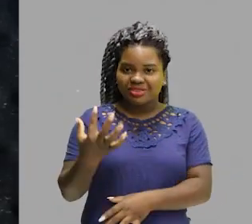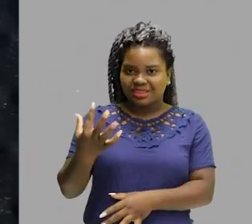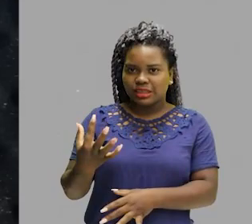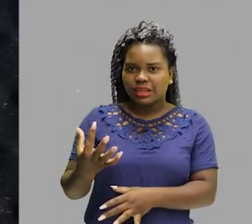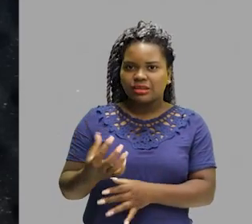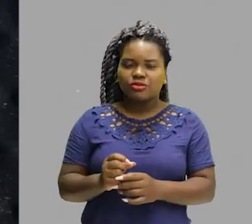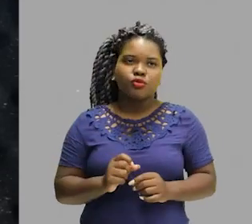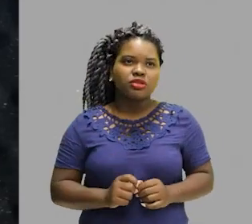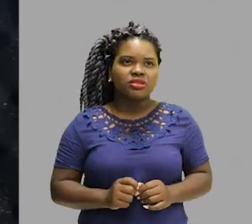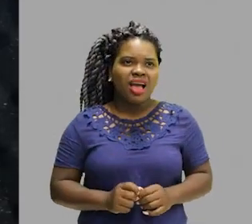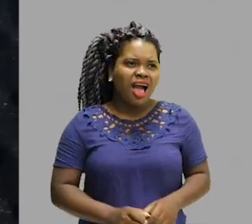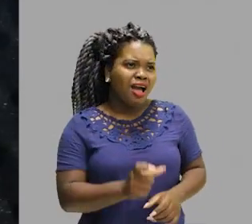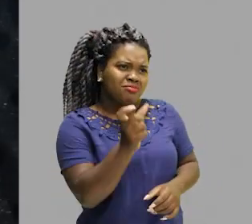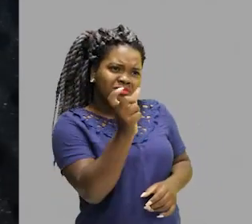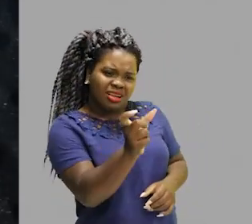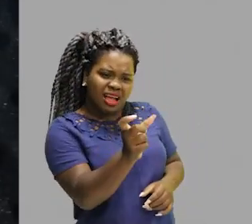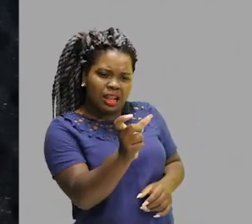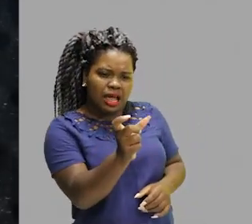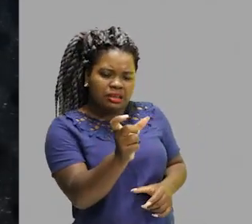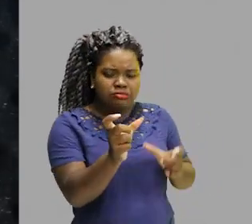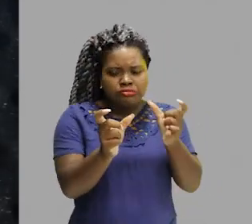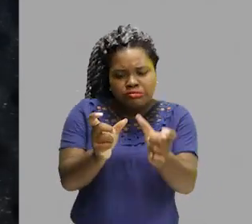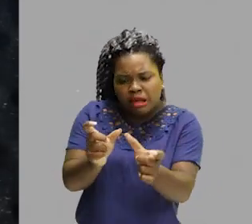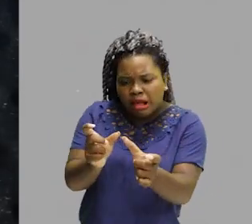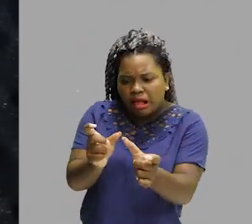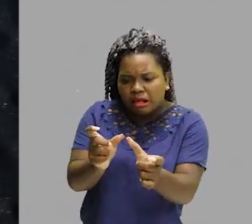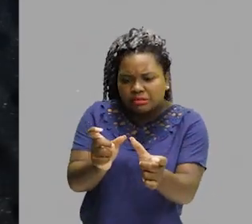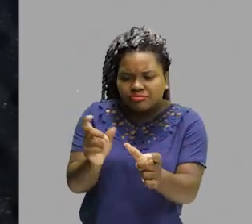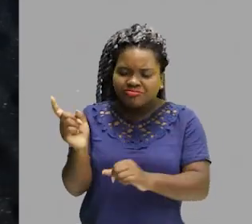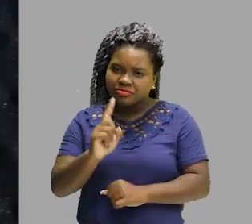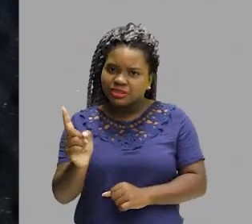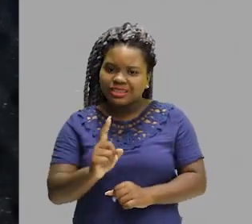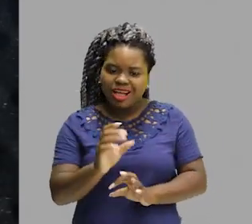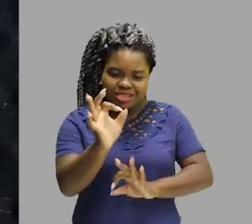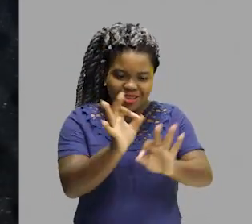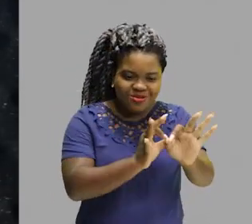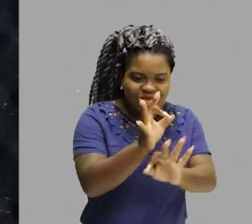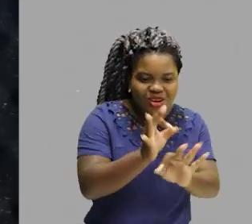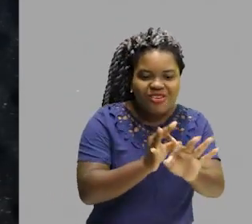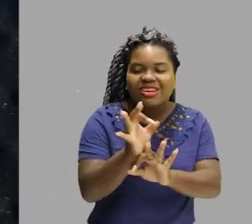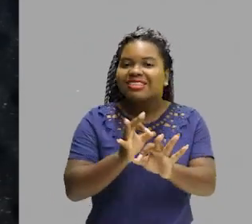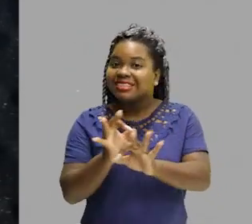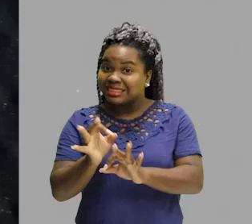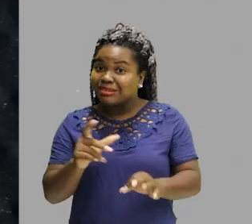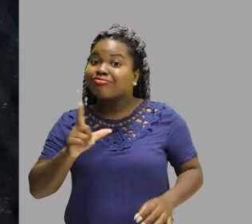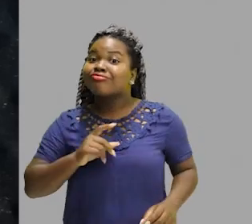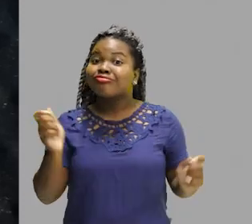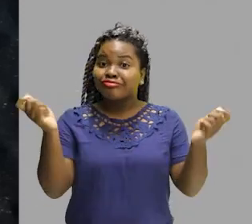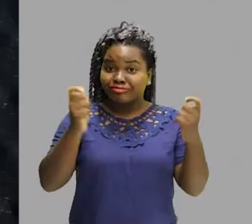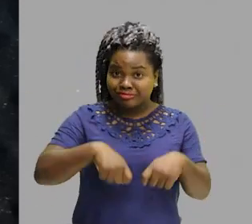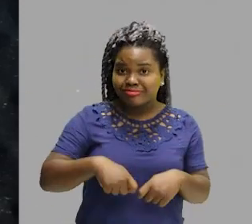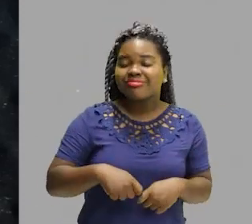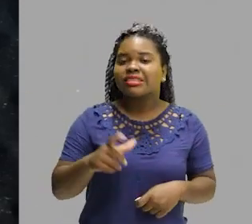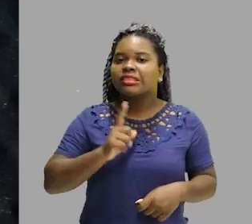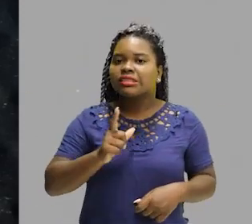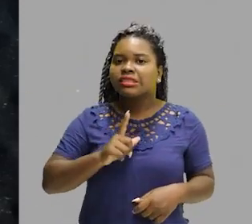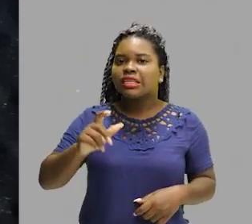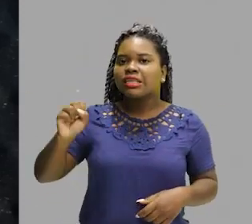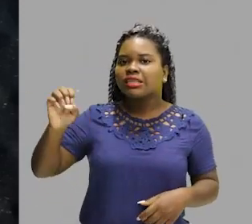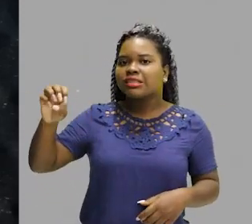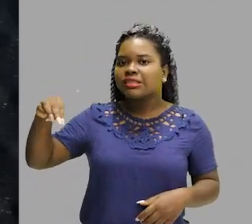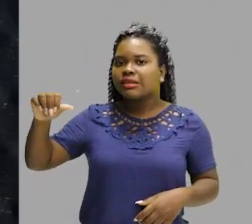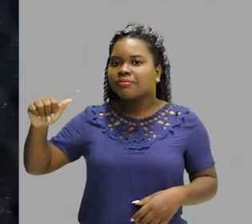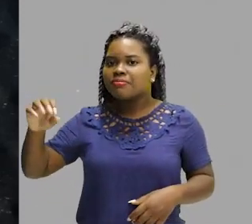assim, eu vou colocar essa palavra que vai rimar com a outra e acabou. Não. Tem o aspecto semântico, tem um aspecto